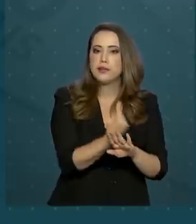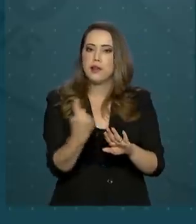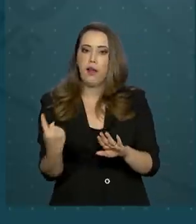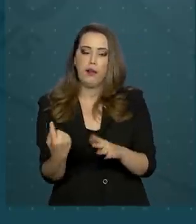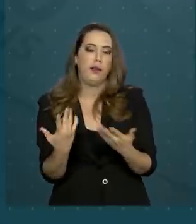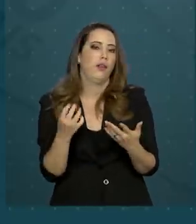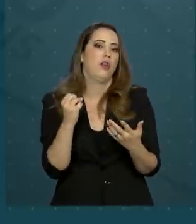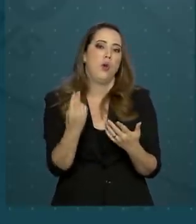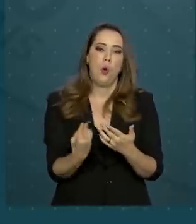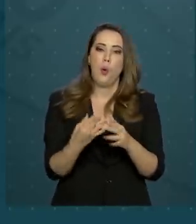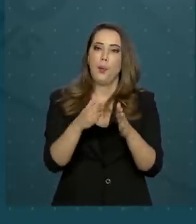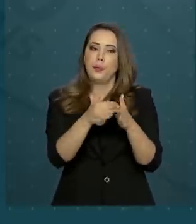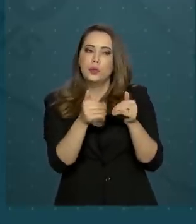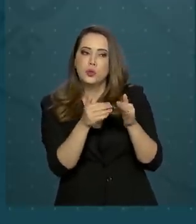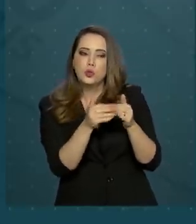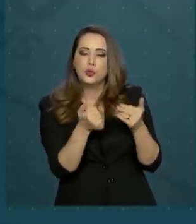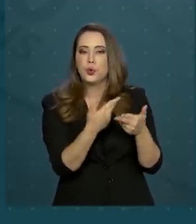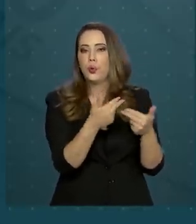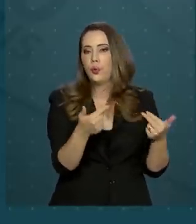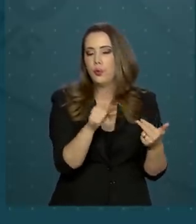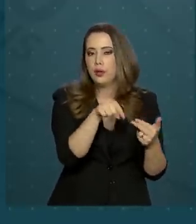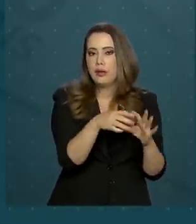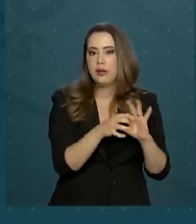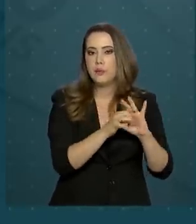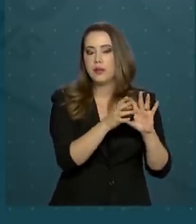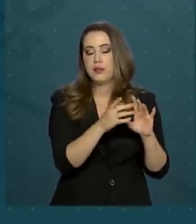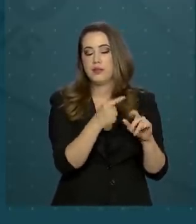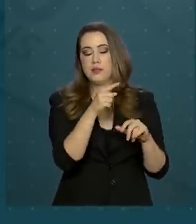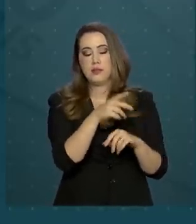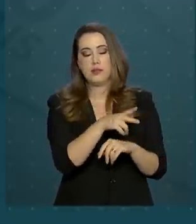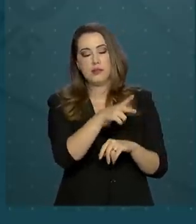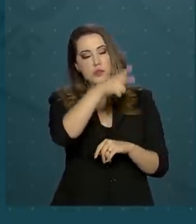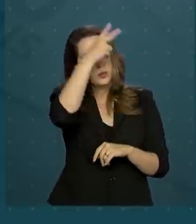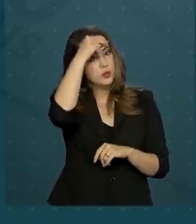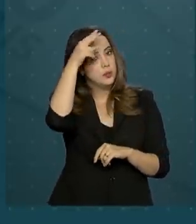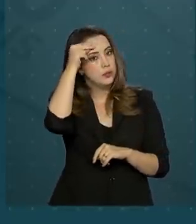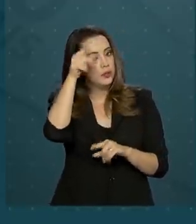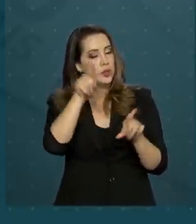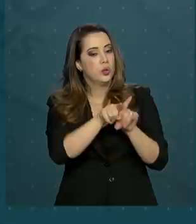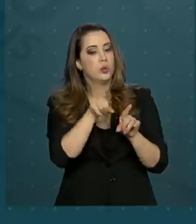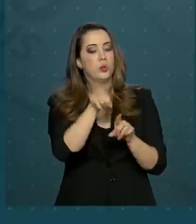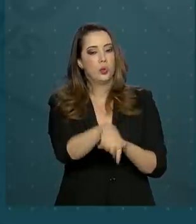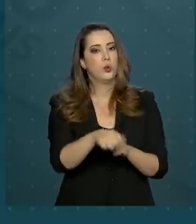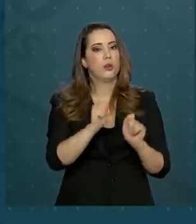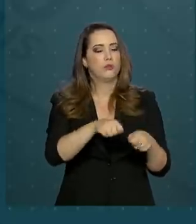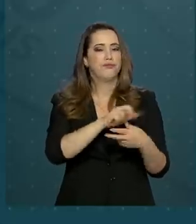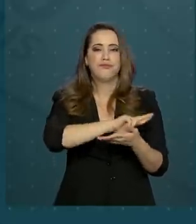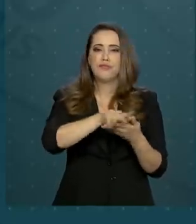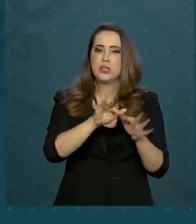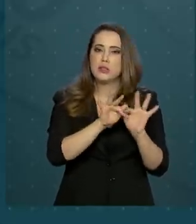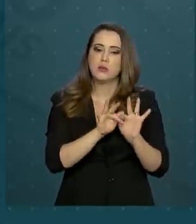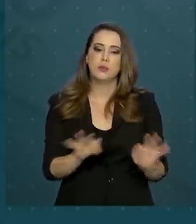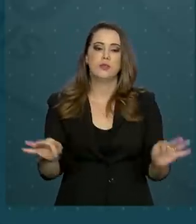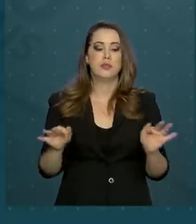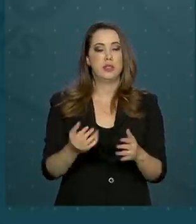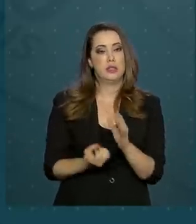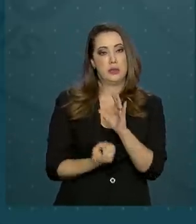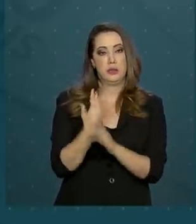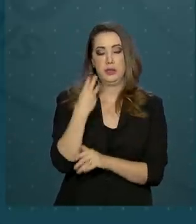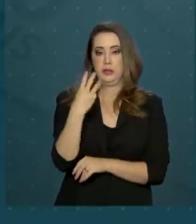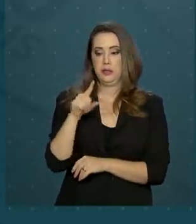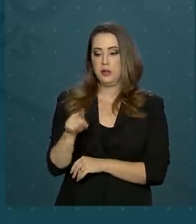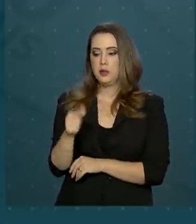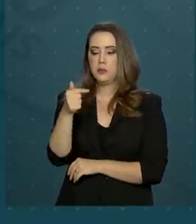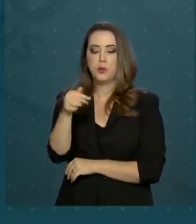consideradas de baixo risco, como costureira. A medida pode gerar 3 milhões e 700 mil empregos e mais de